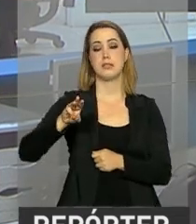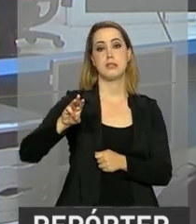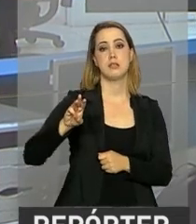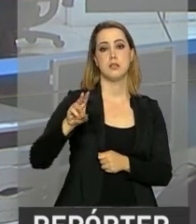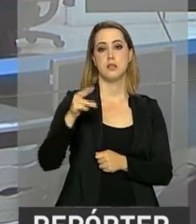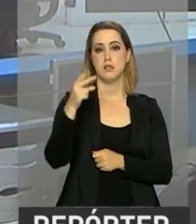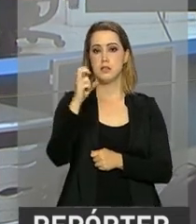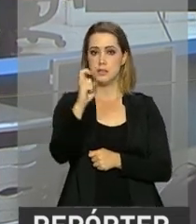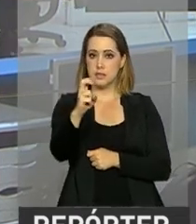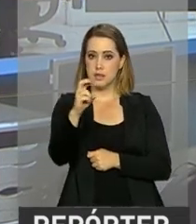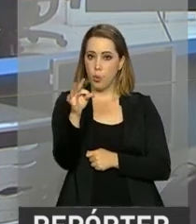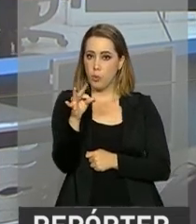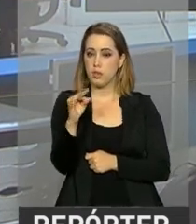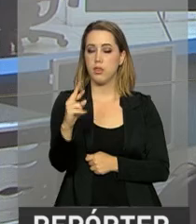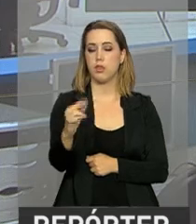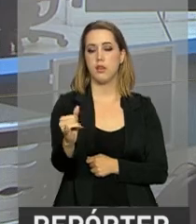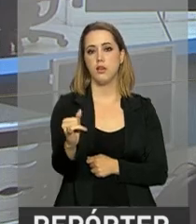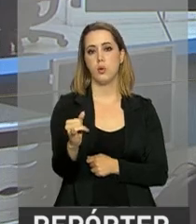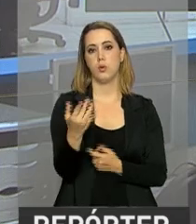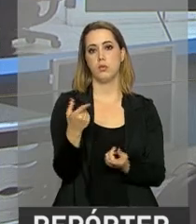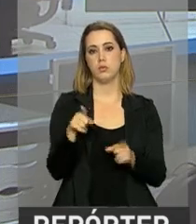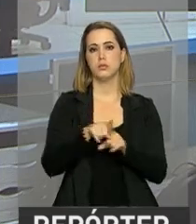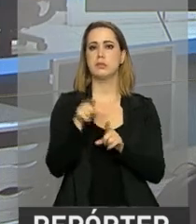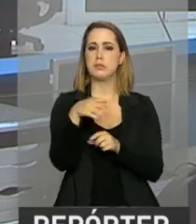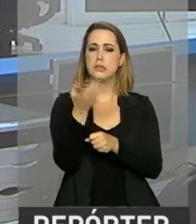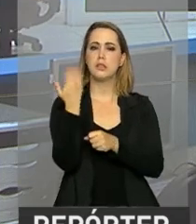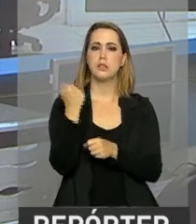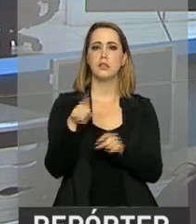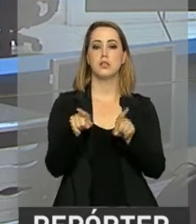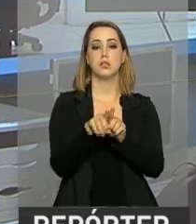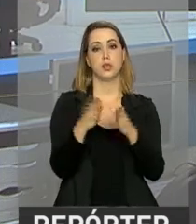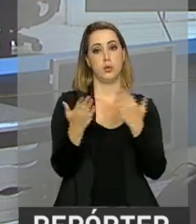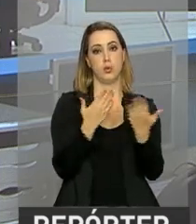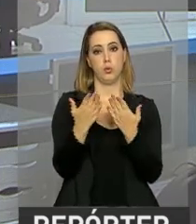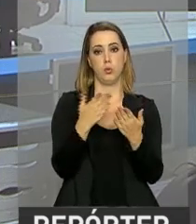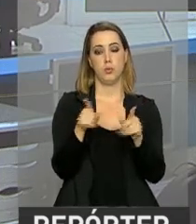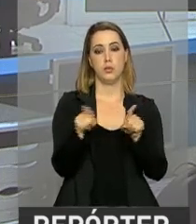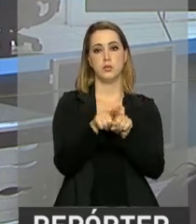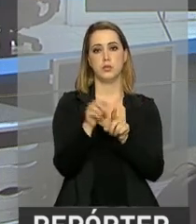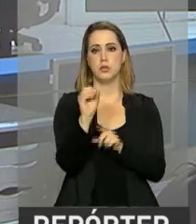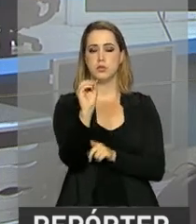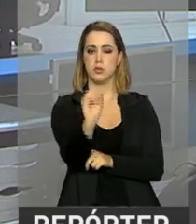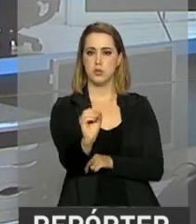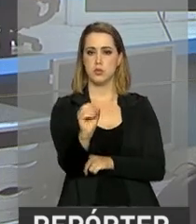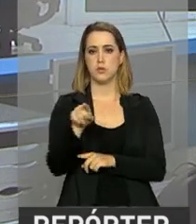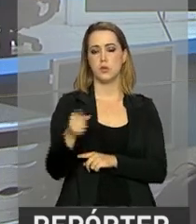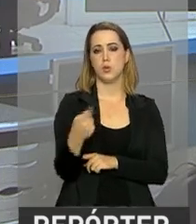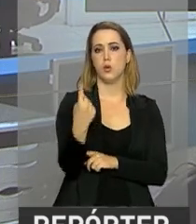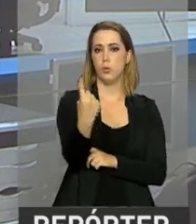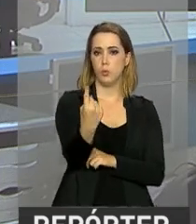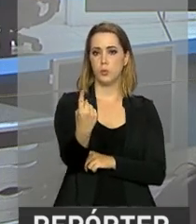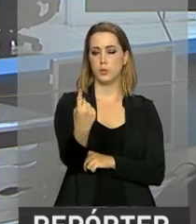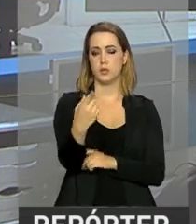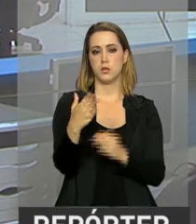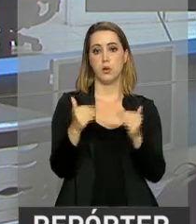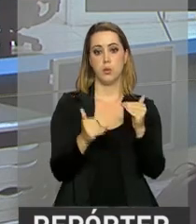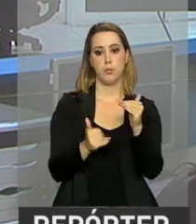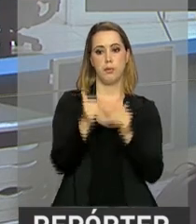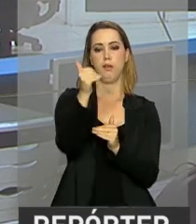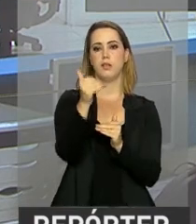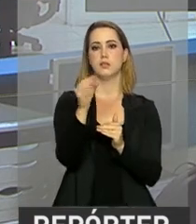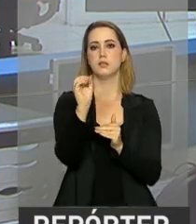700 bilhões de reais naquele ano. Com a revisão, o crescimento do PIB em relação a 2013 passou de 0,1%